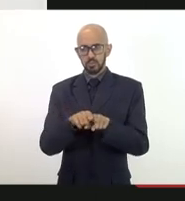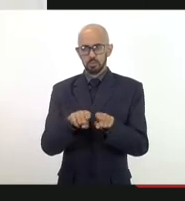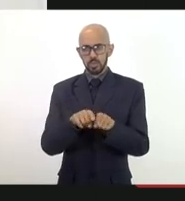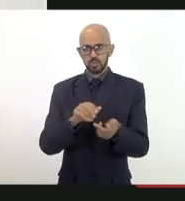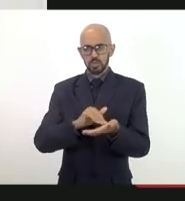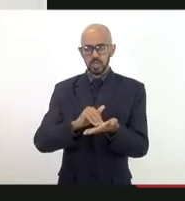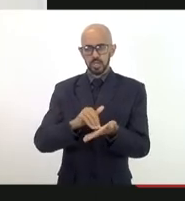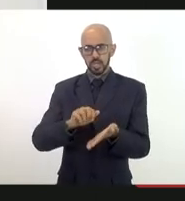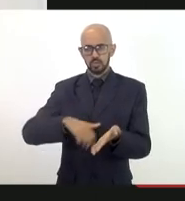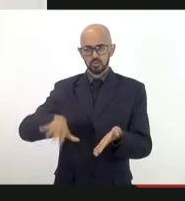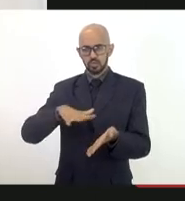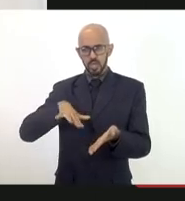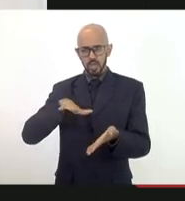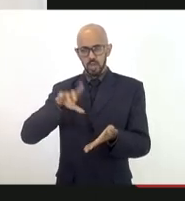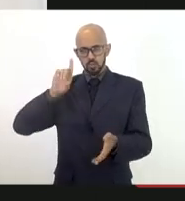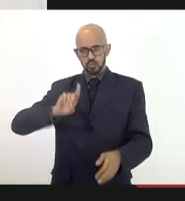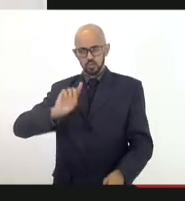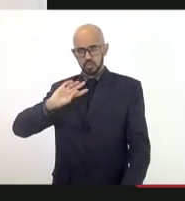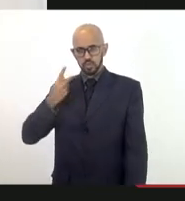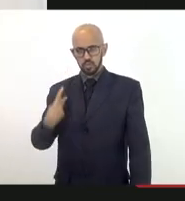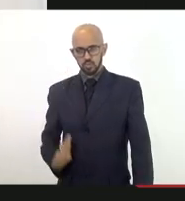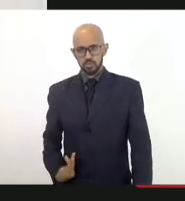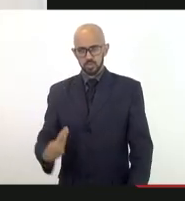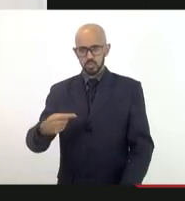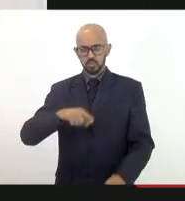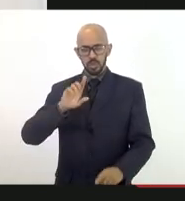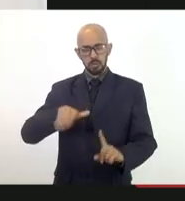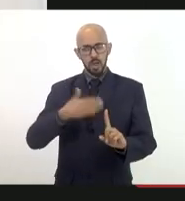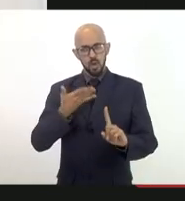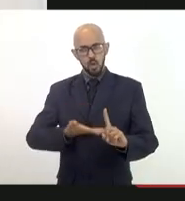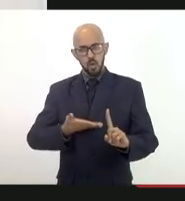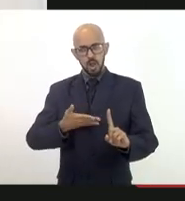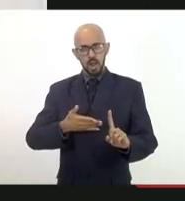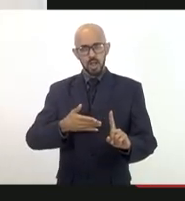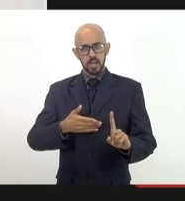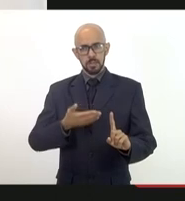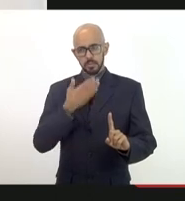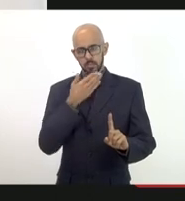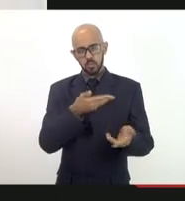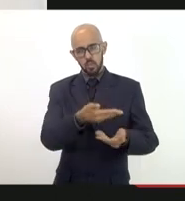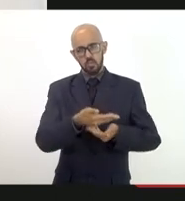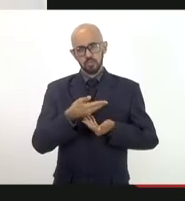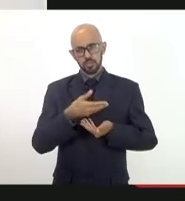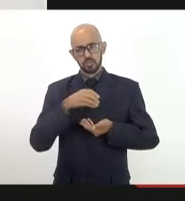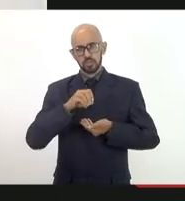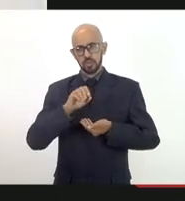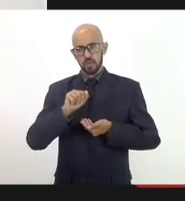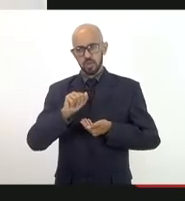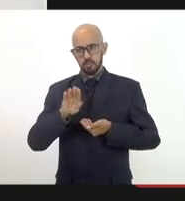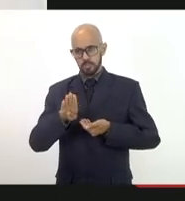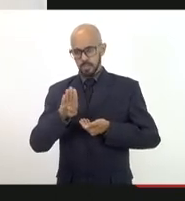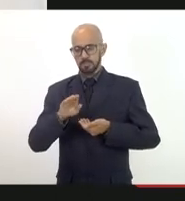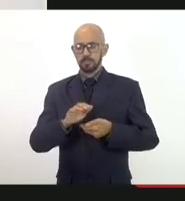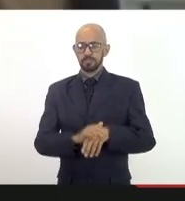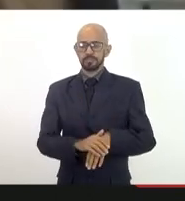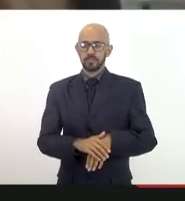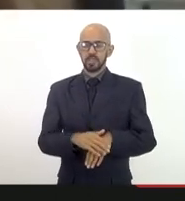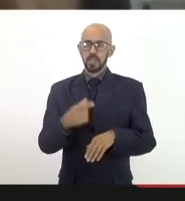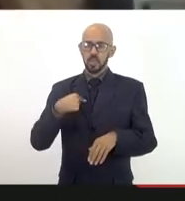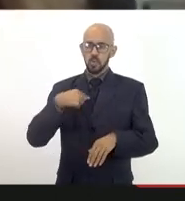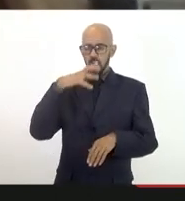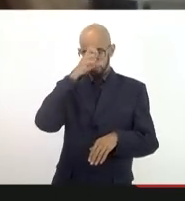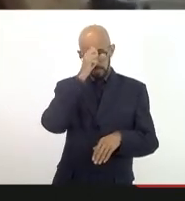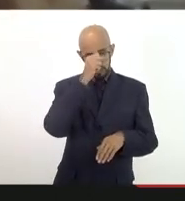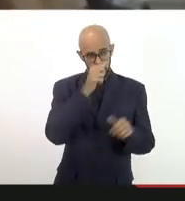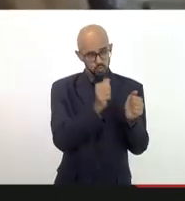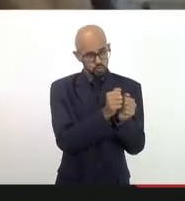presidindo a Comissão de Direitos Humanos. É uma honra para nós da OAB participarmos desse debate. Aprendi bastante com vocês, né? Quero frisar isso. O